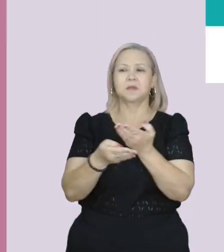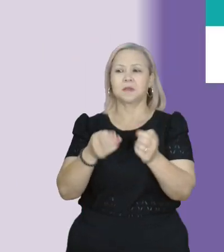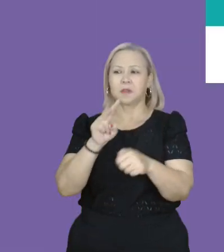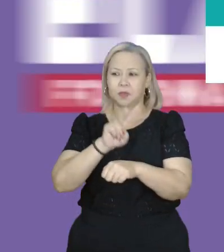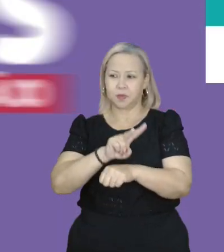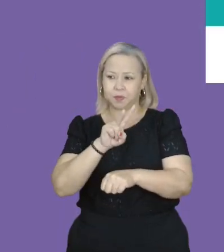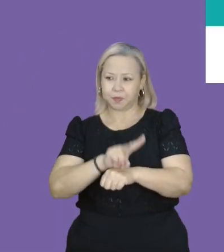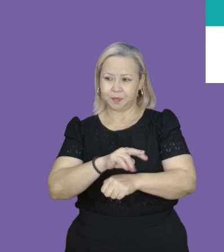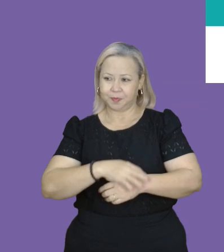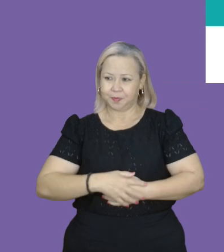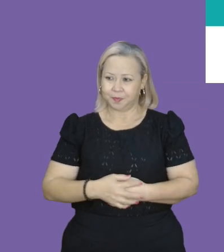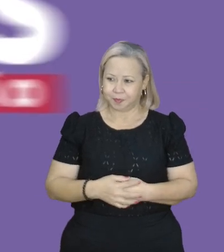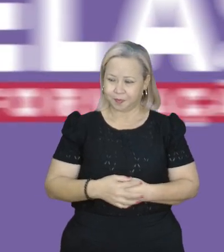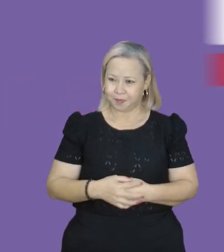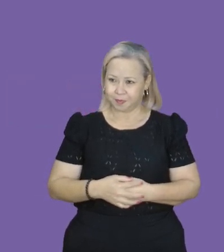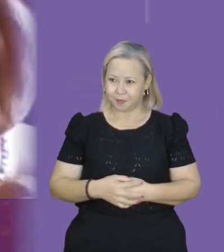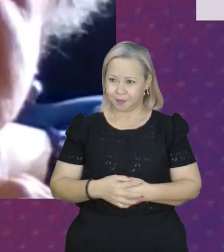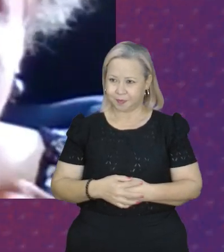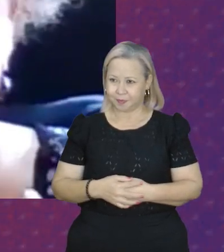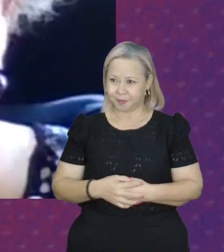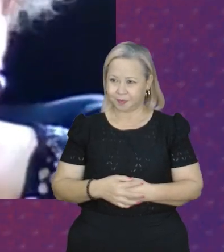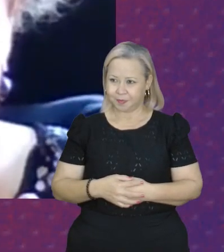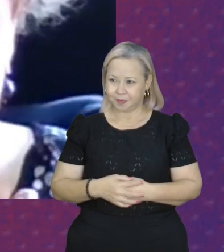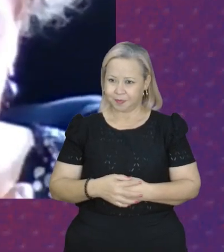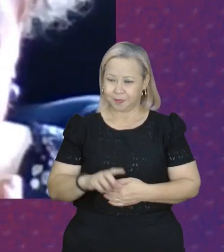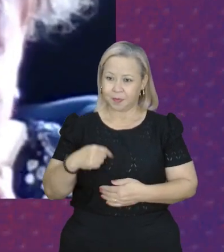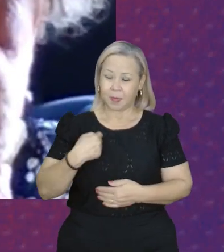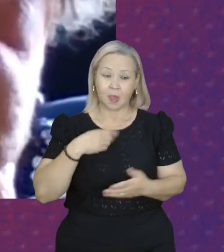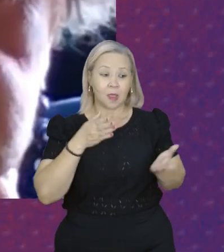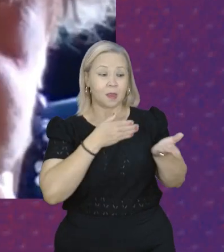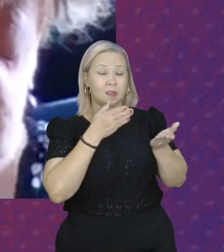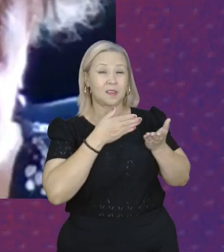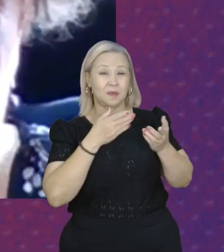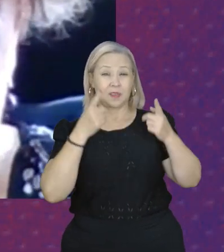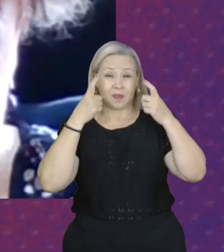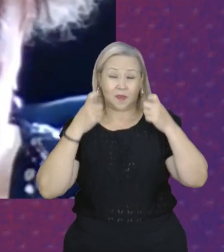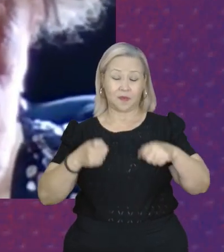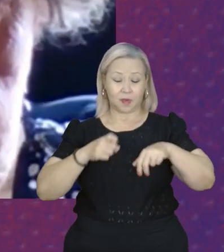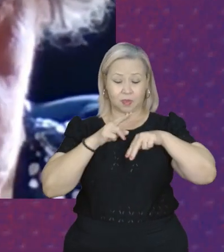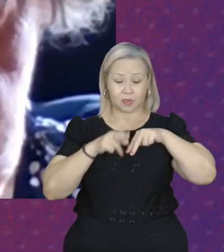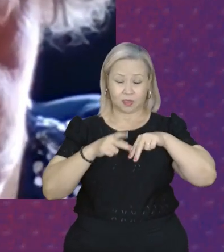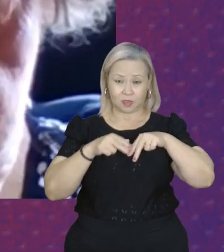proteção. Nós trataremos da violência de gênero